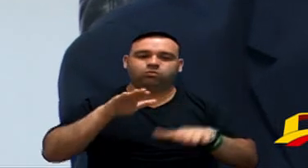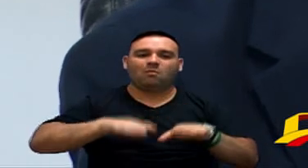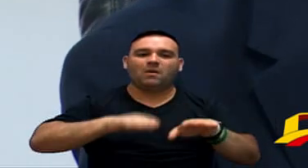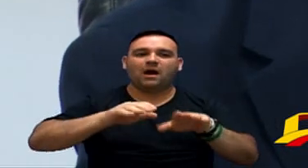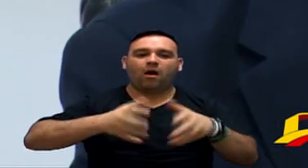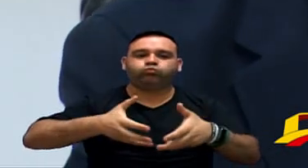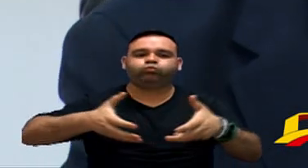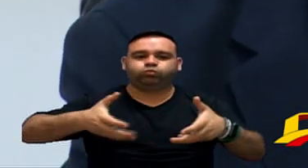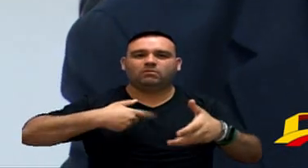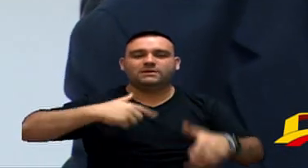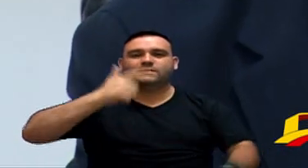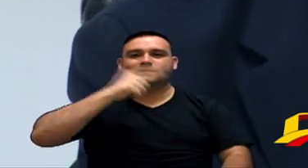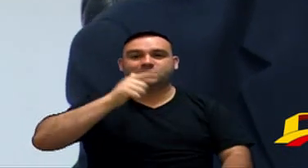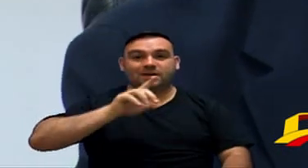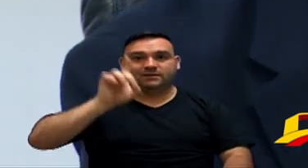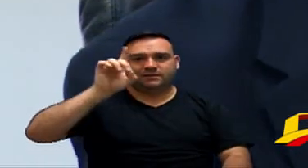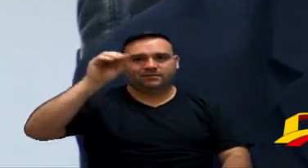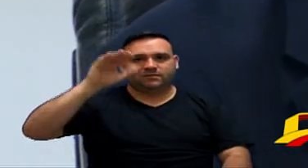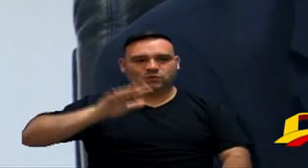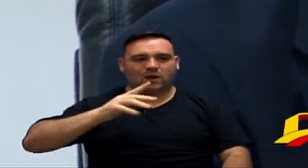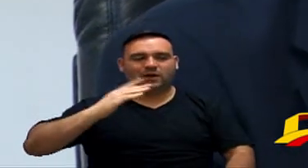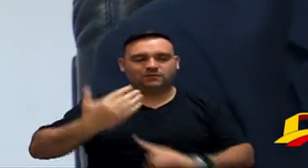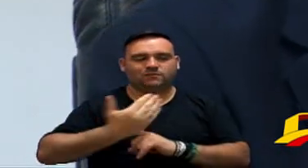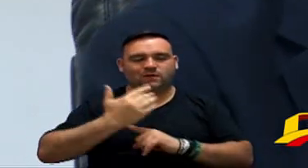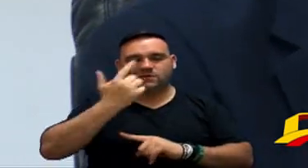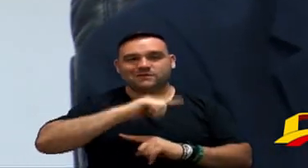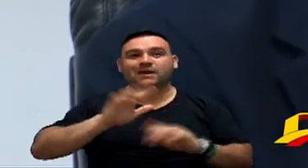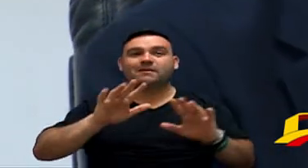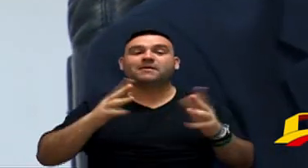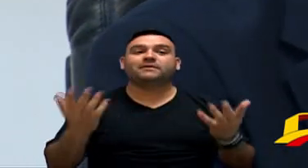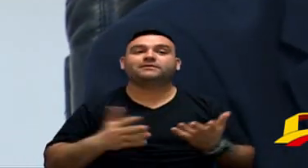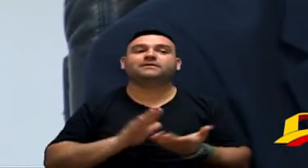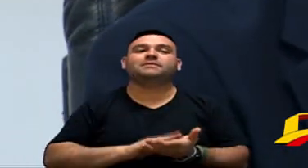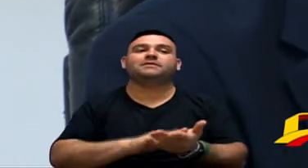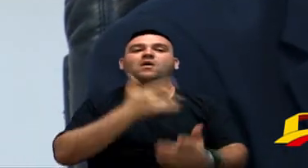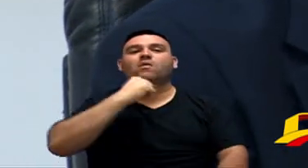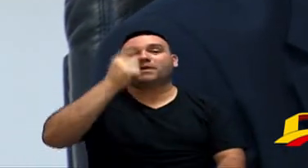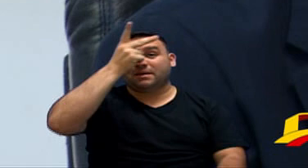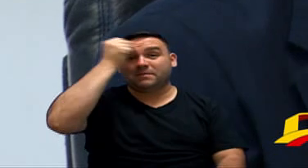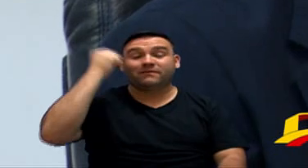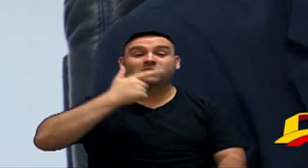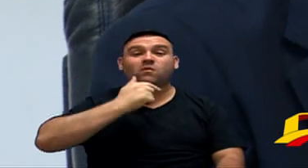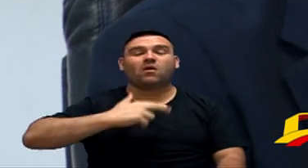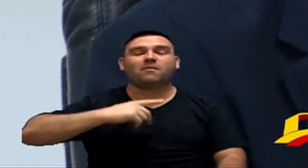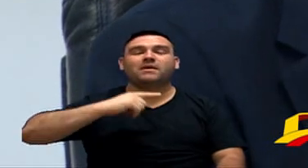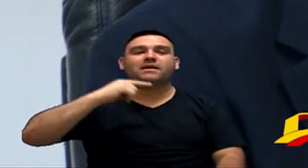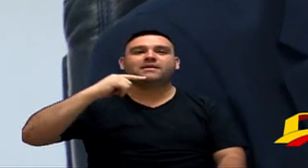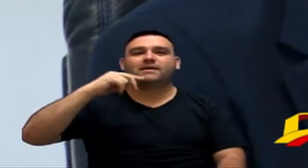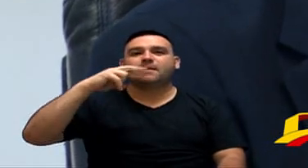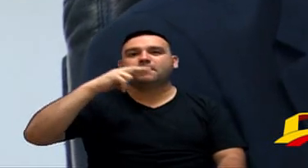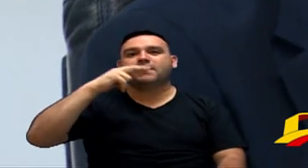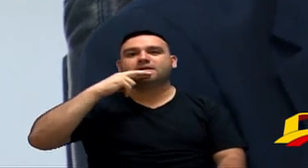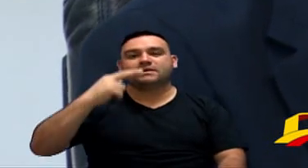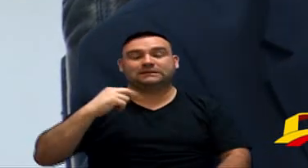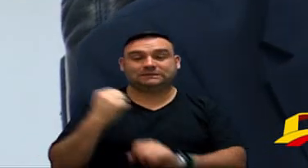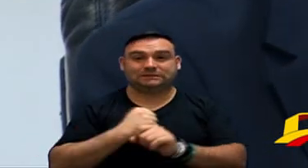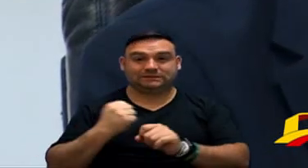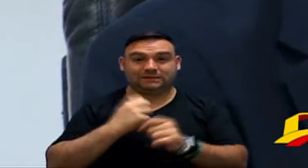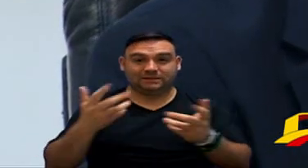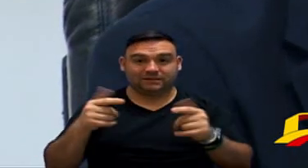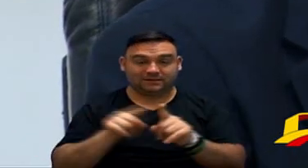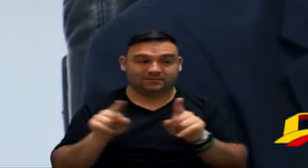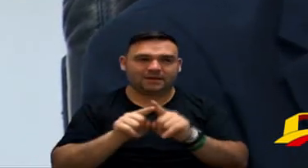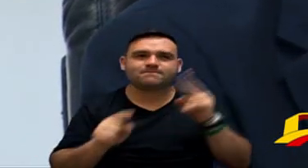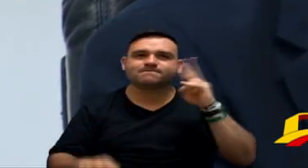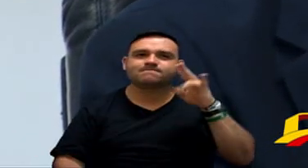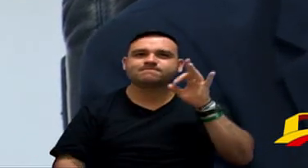mas consegui glória a Deus consegui então dá os parabéns pro prefeito é um sonho de tanto tempo né João você sabe